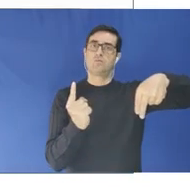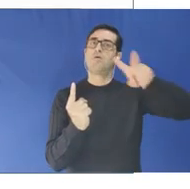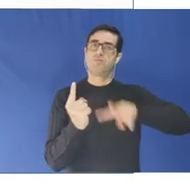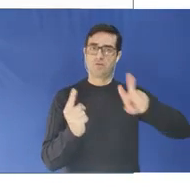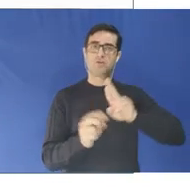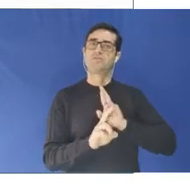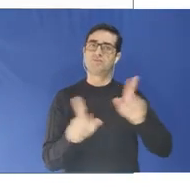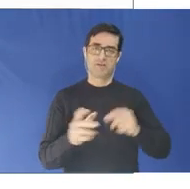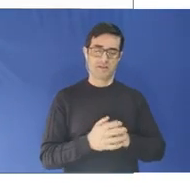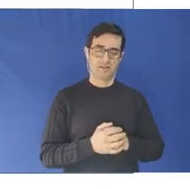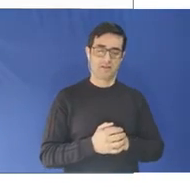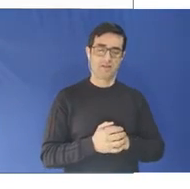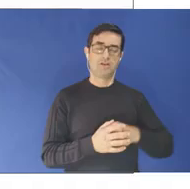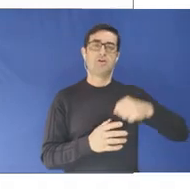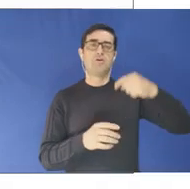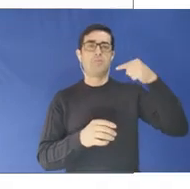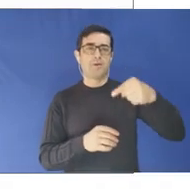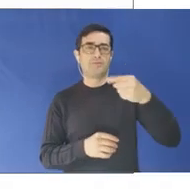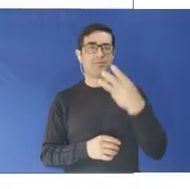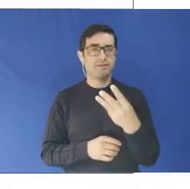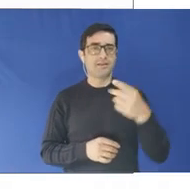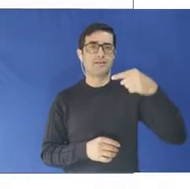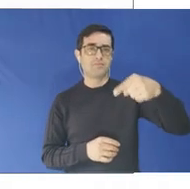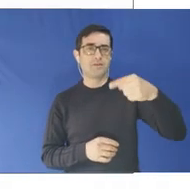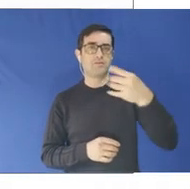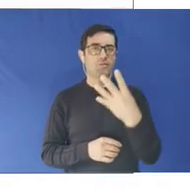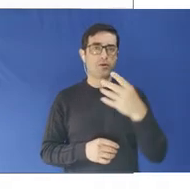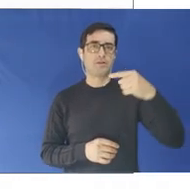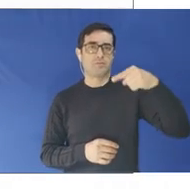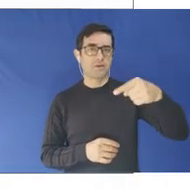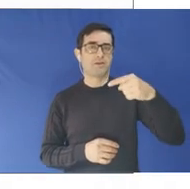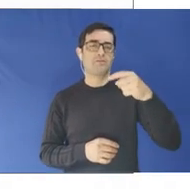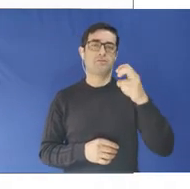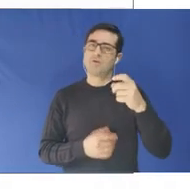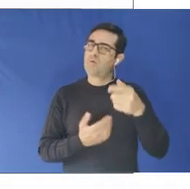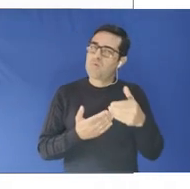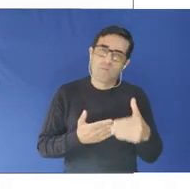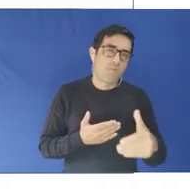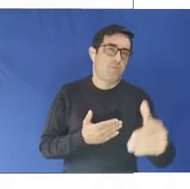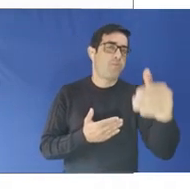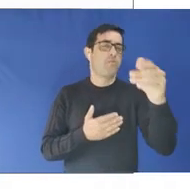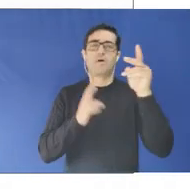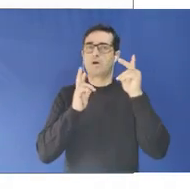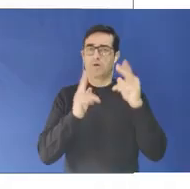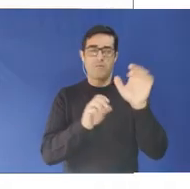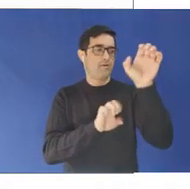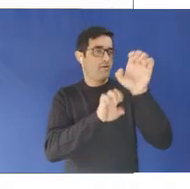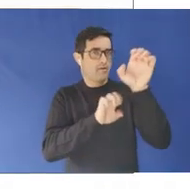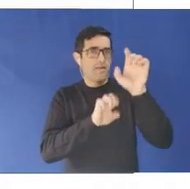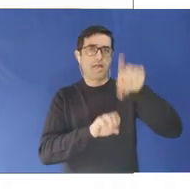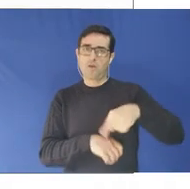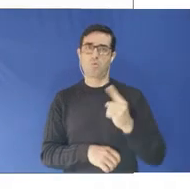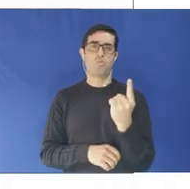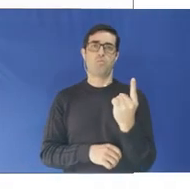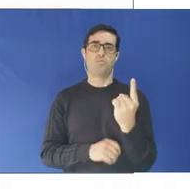N-1. O N-2, o menos 3 e o menos 4 e assim por diante, todos eles terão o mesmo fator